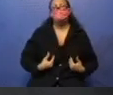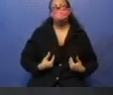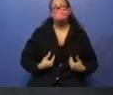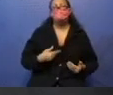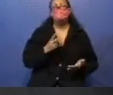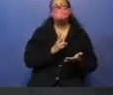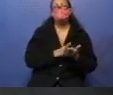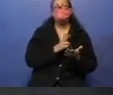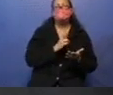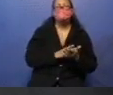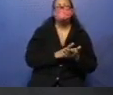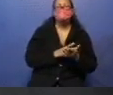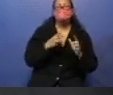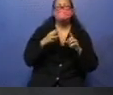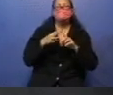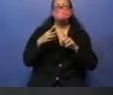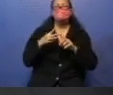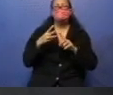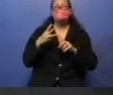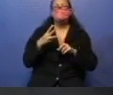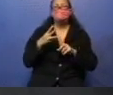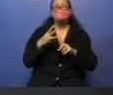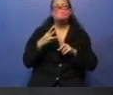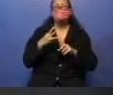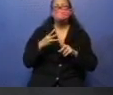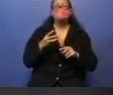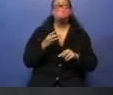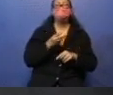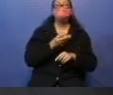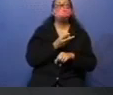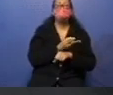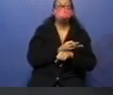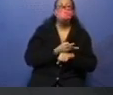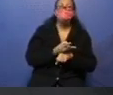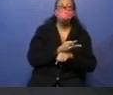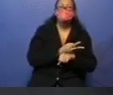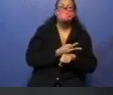tiver esses 3 sintomas, procure a unidade